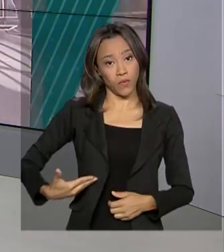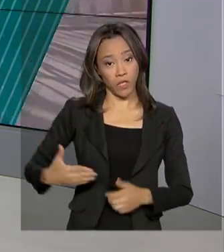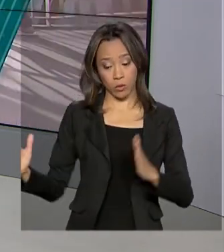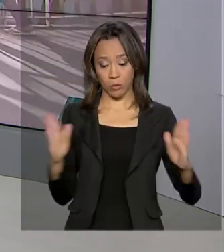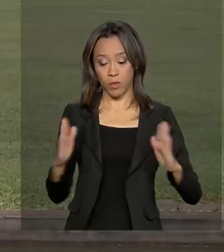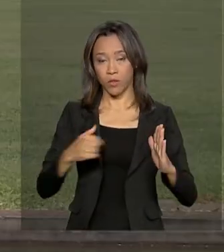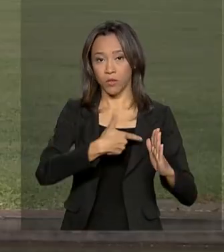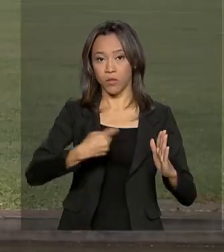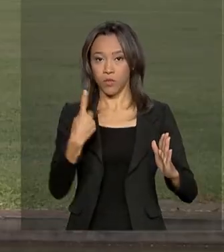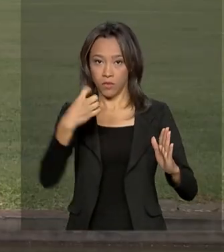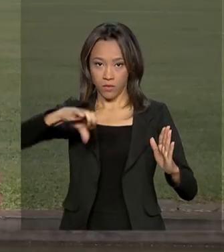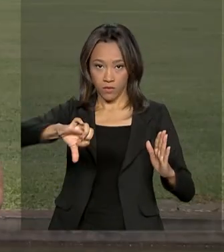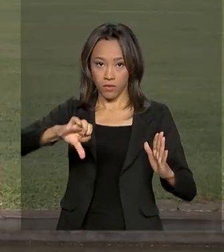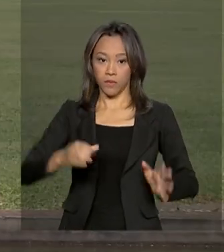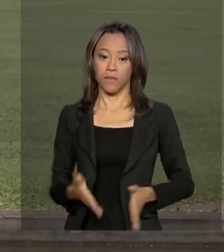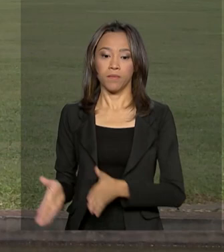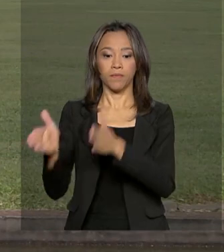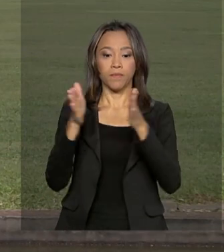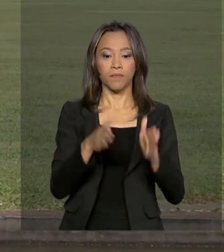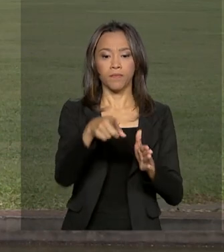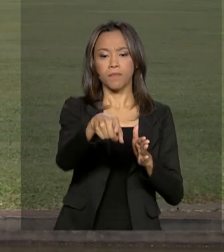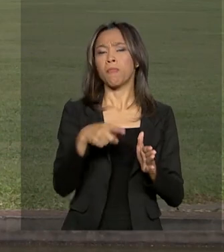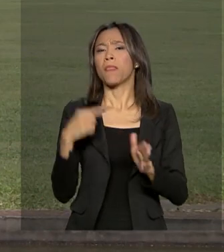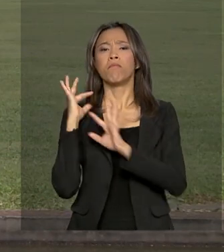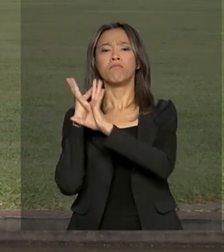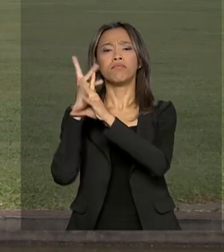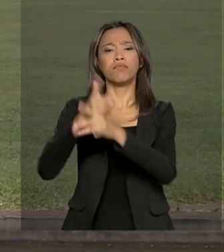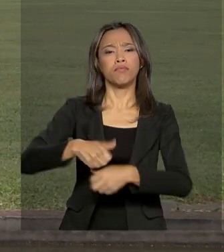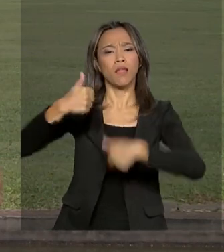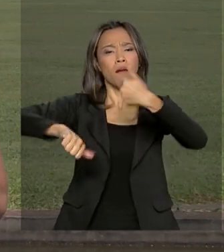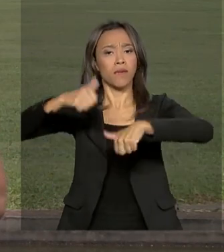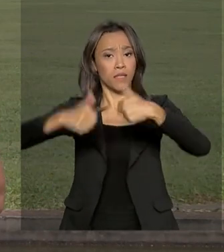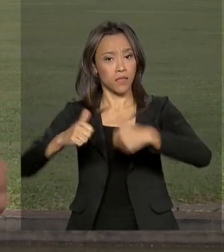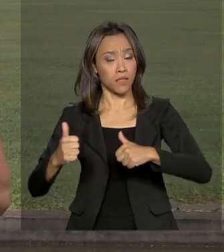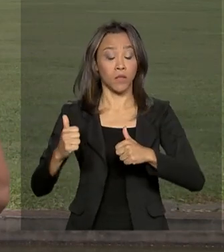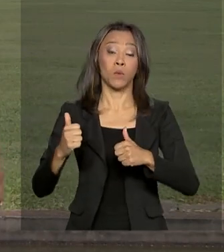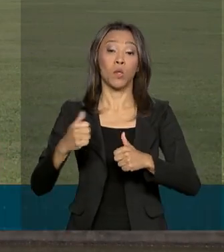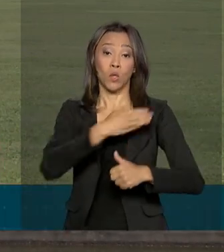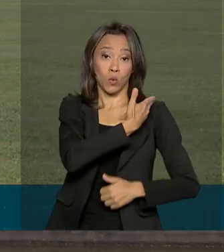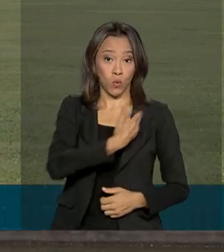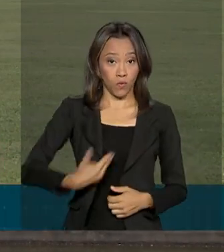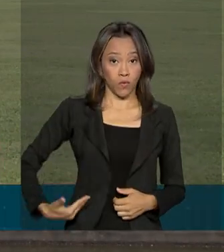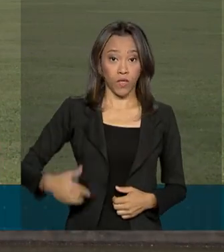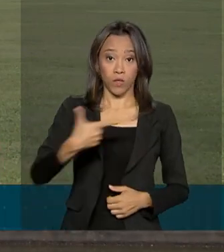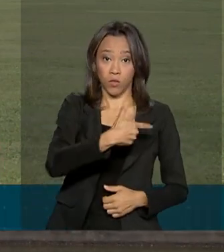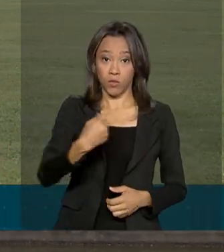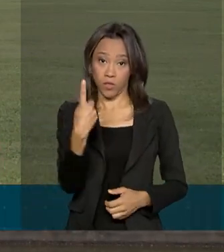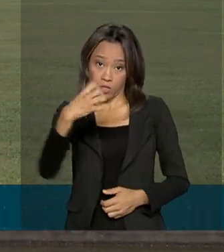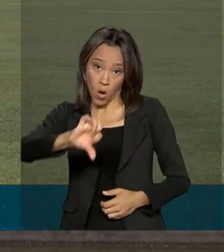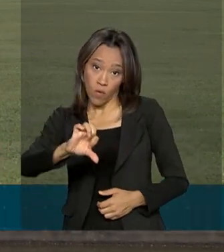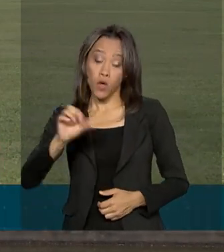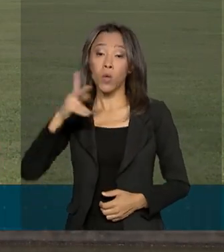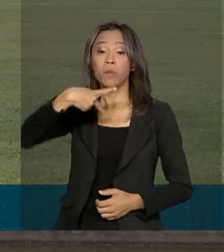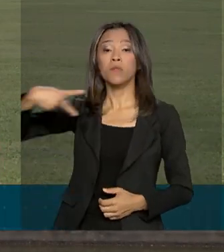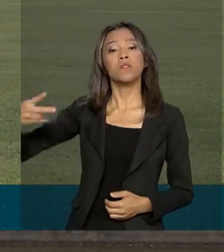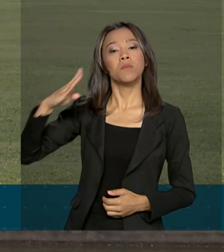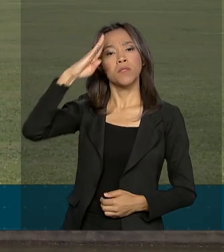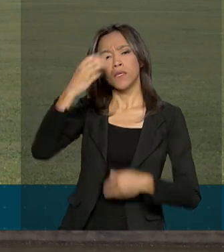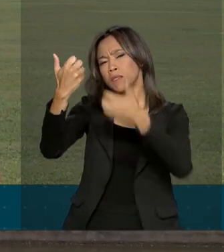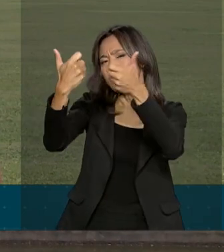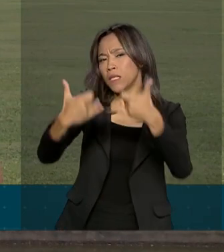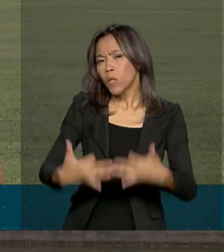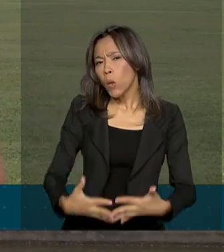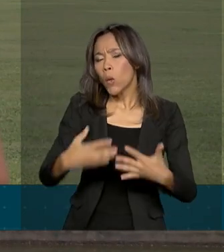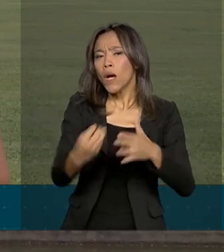2019. No balanço das ações de governo de 2019, o presidente Jair Bolsonaro falou sobre a criação de